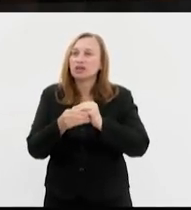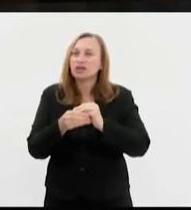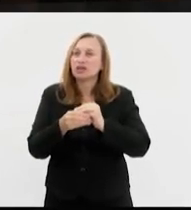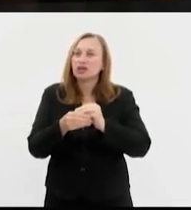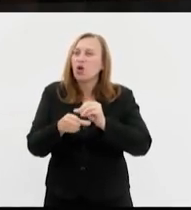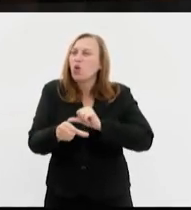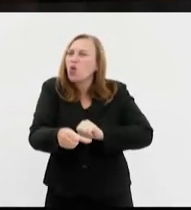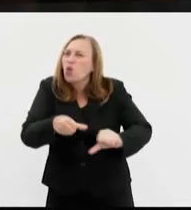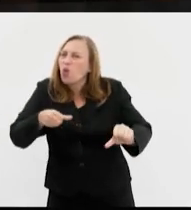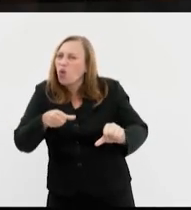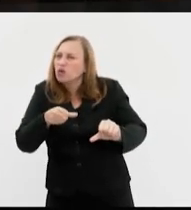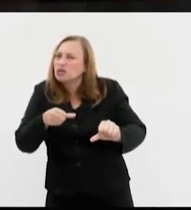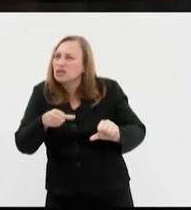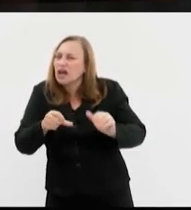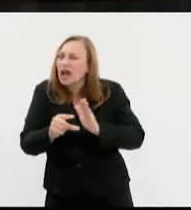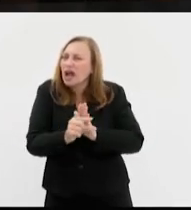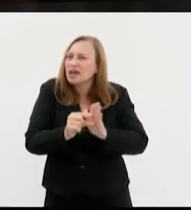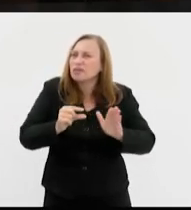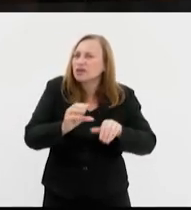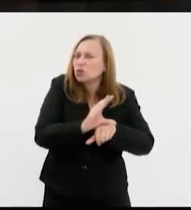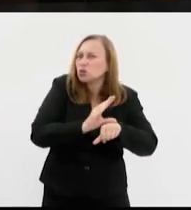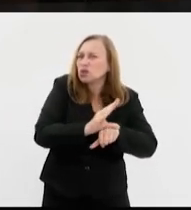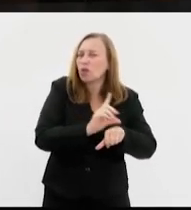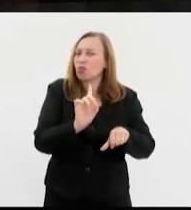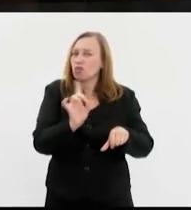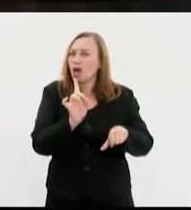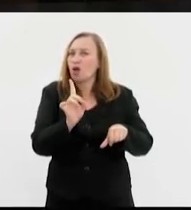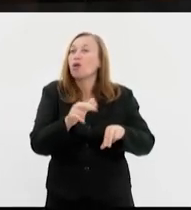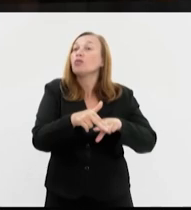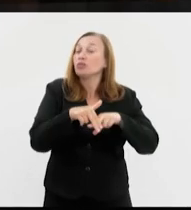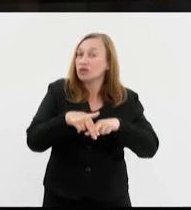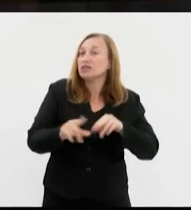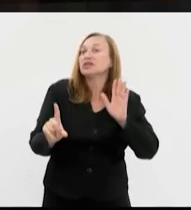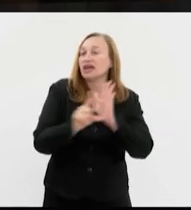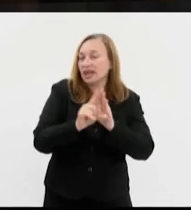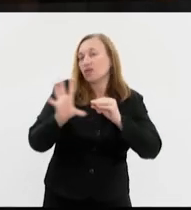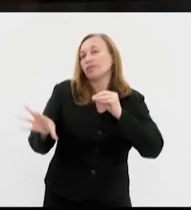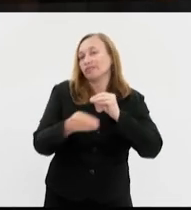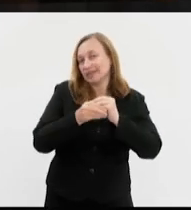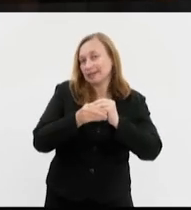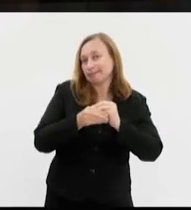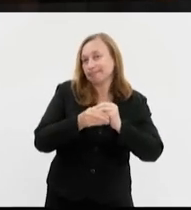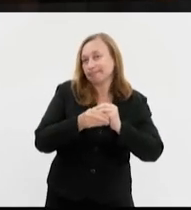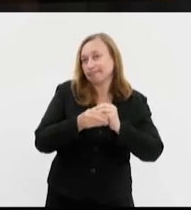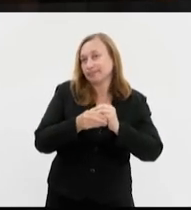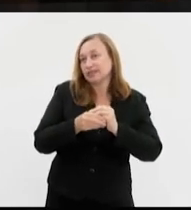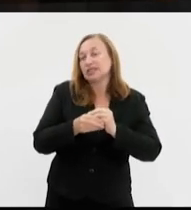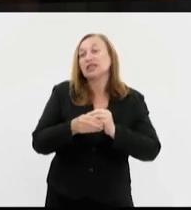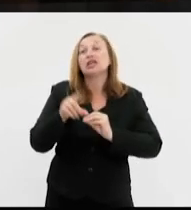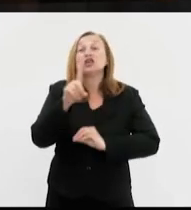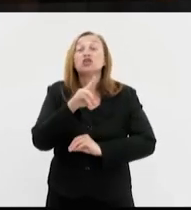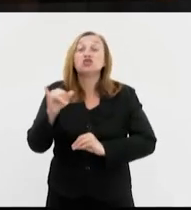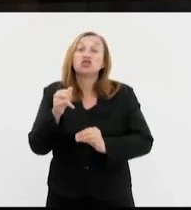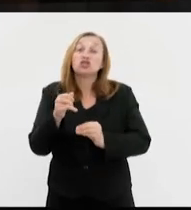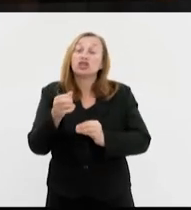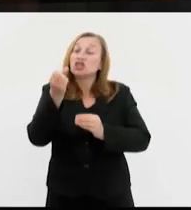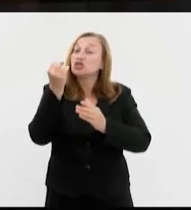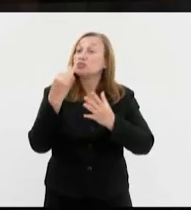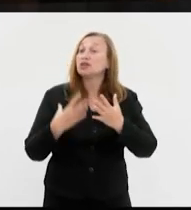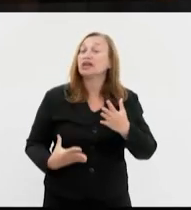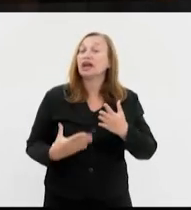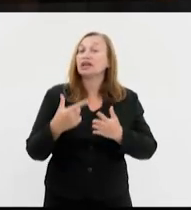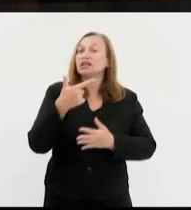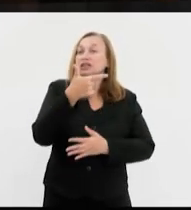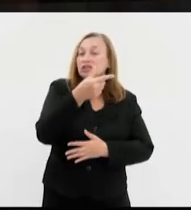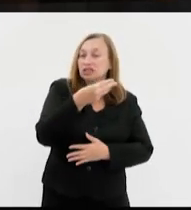contrariar a emenda constitucional? Não. Por isso que ela é lei complementar. E a data está escrito,